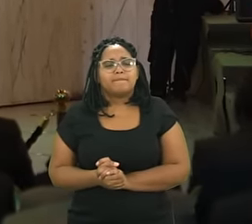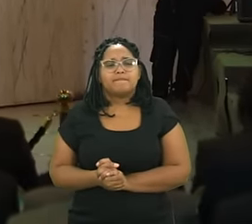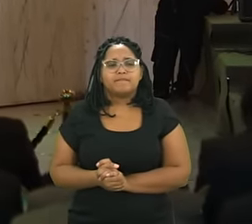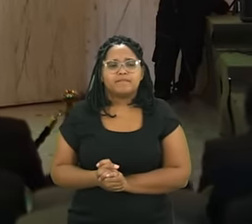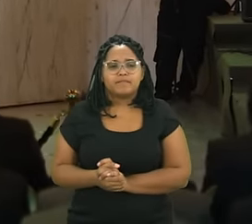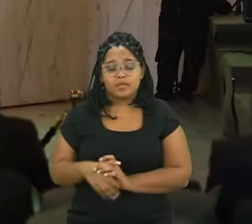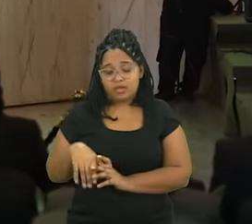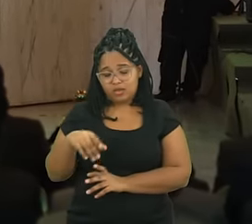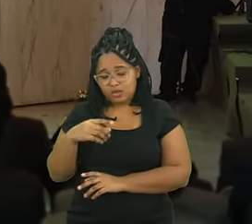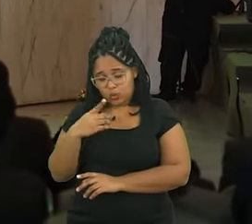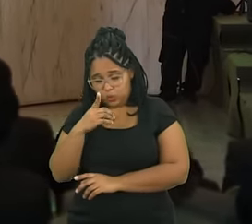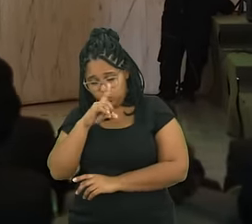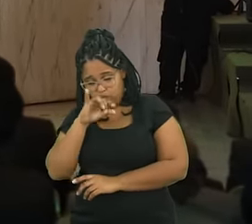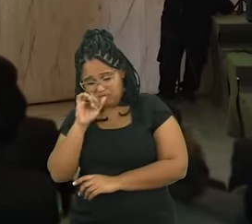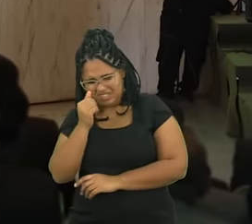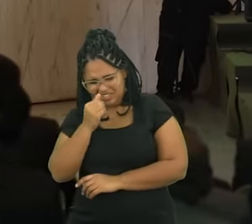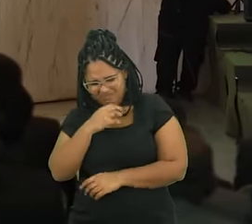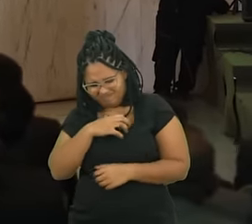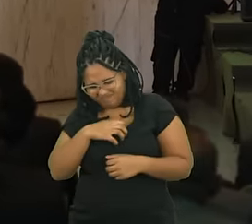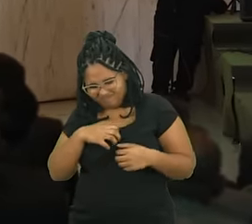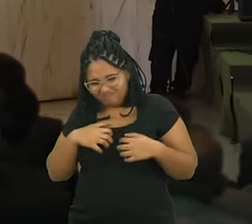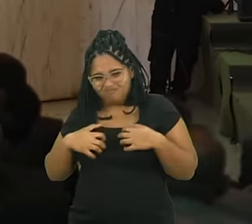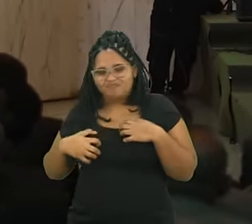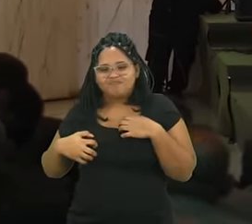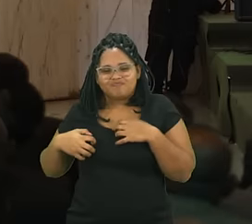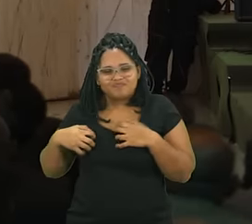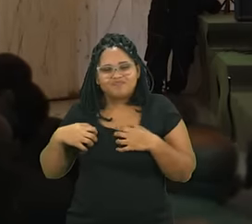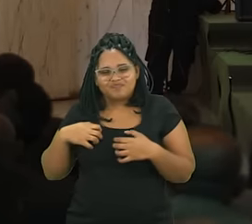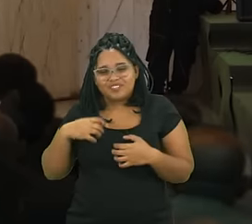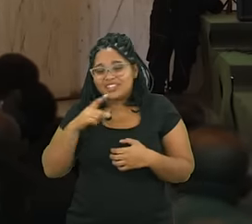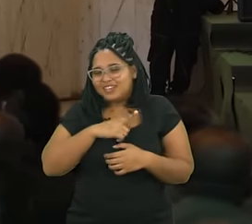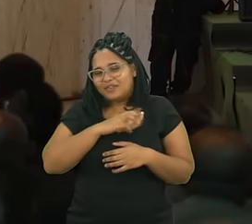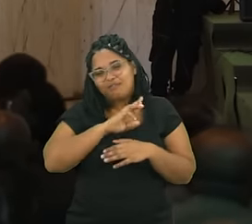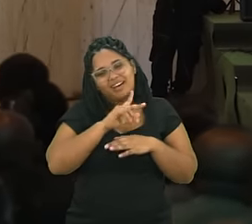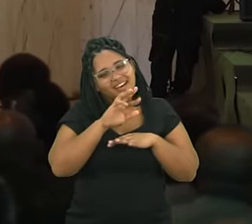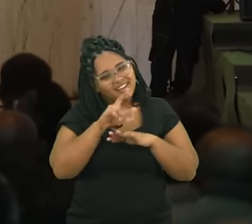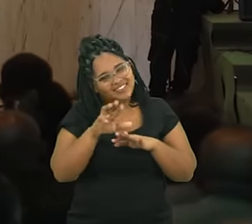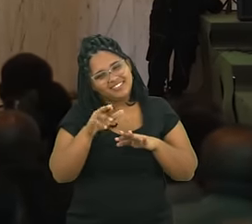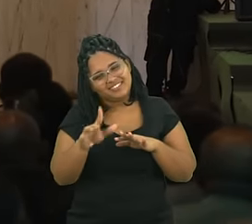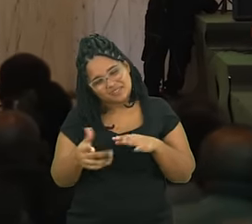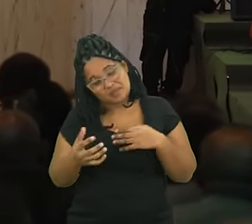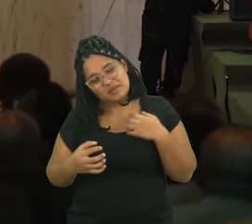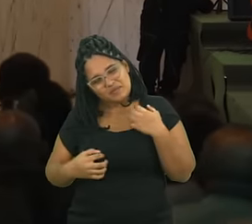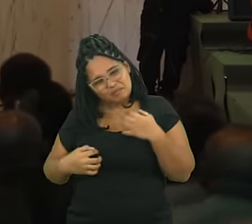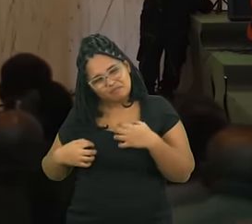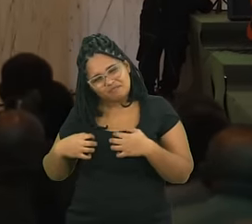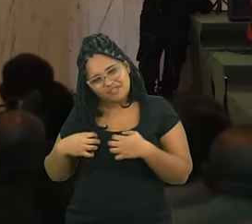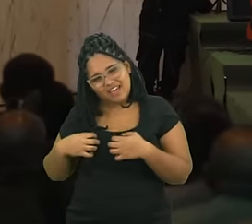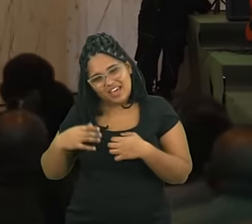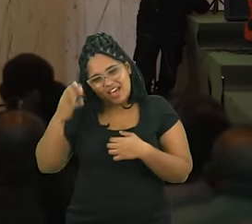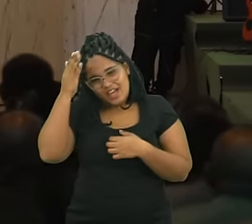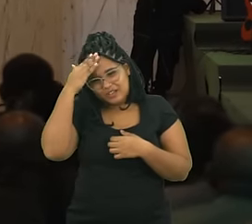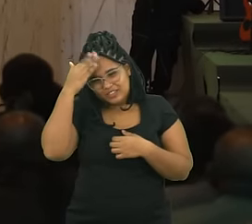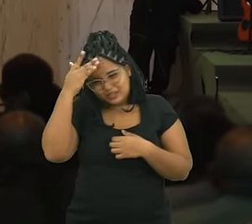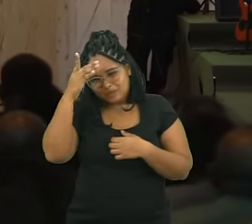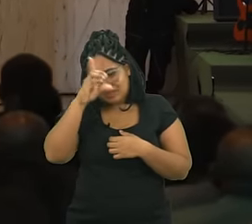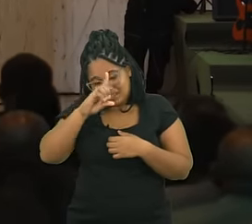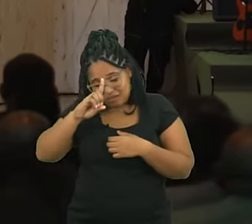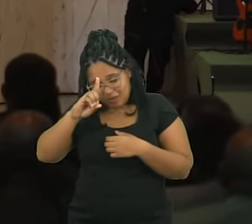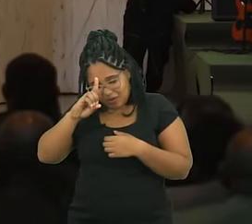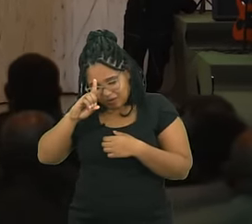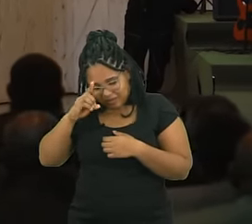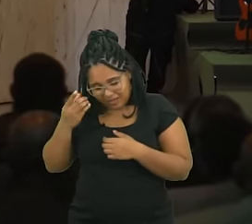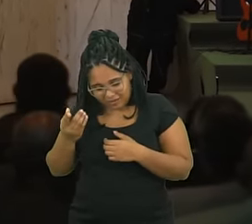Um dia eu estava muito angustiada em casa. Foram dias e dias de angústia. Eu sabia que Deus estava nos levando a um vale muito profundo, muito